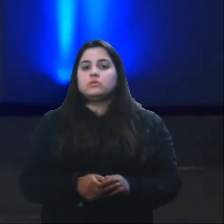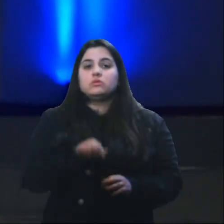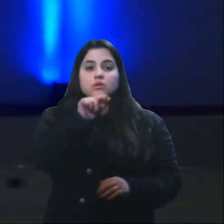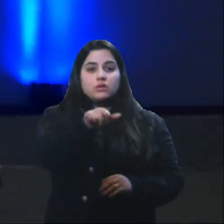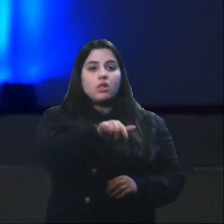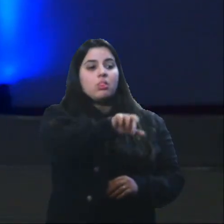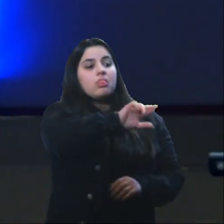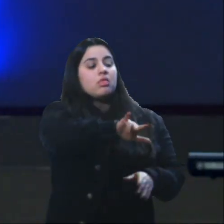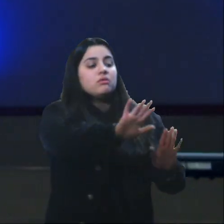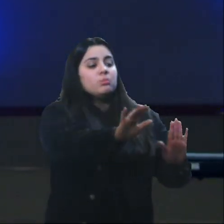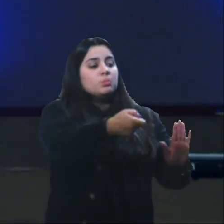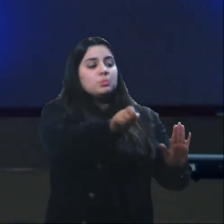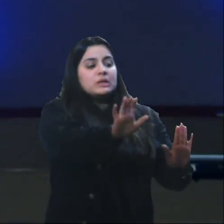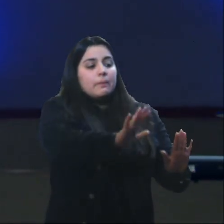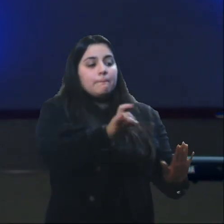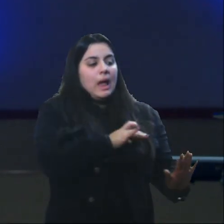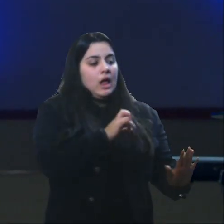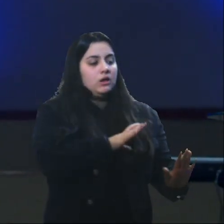Não temas.